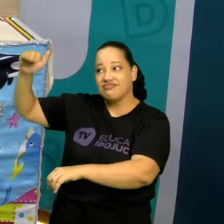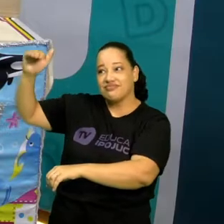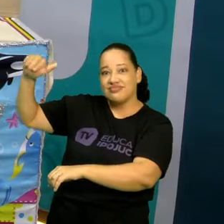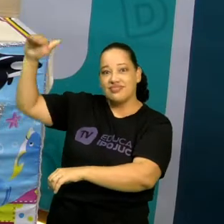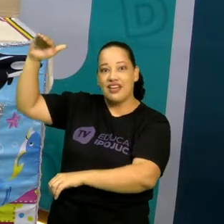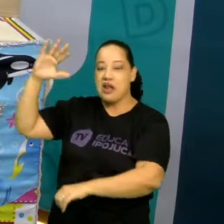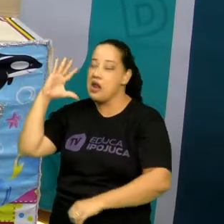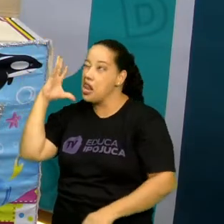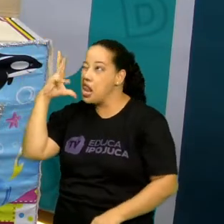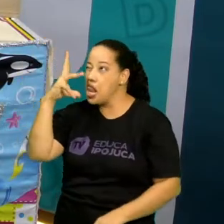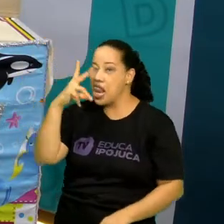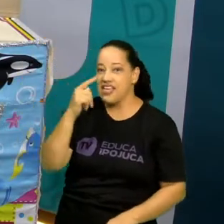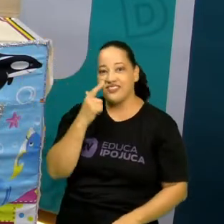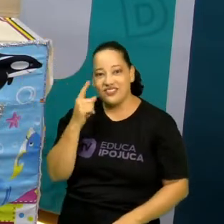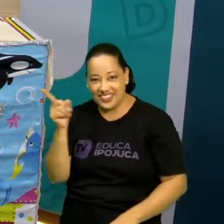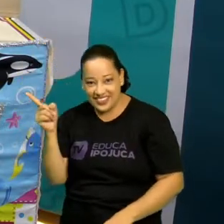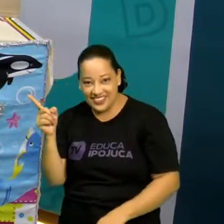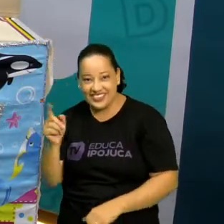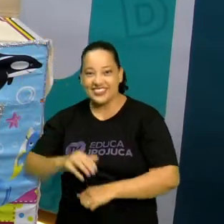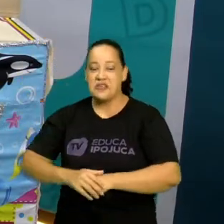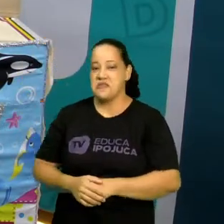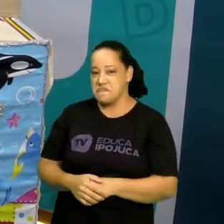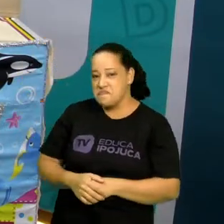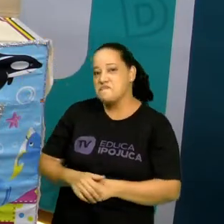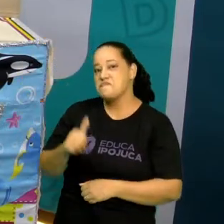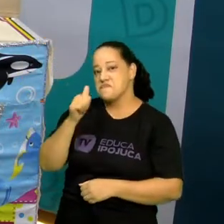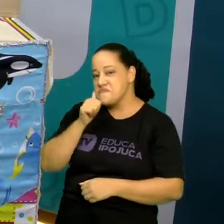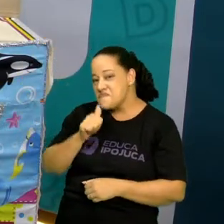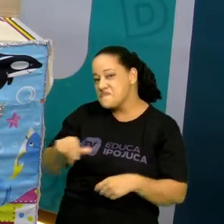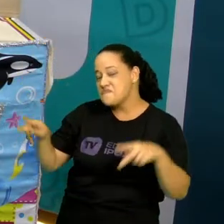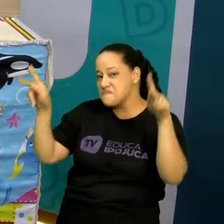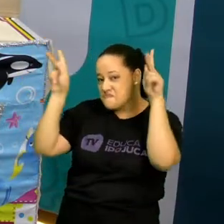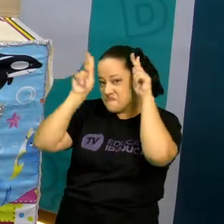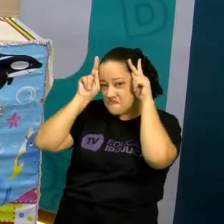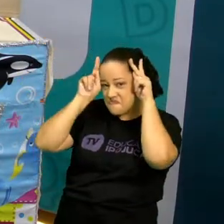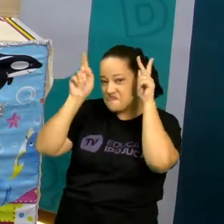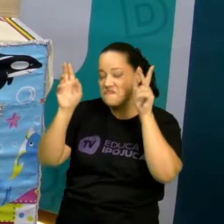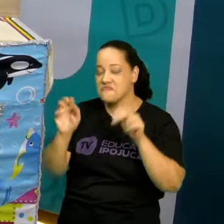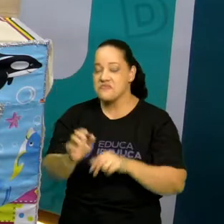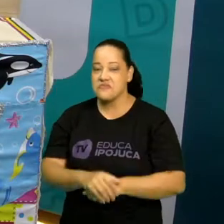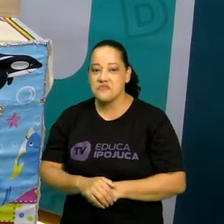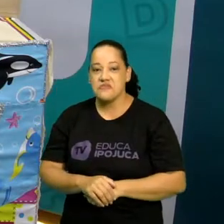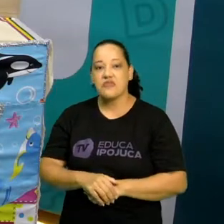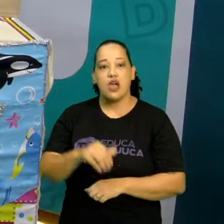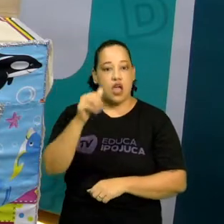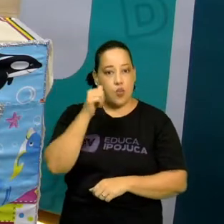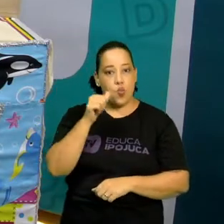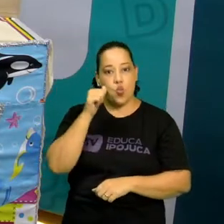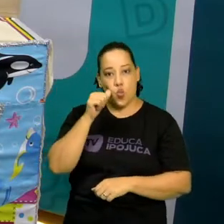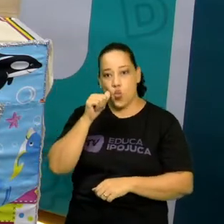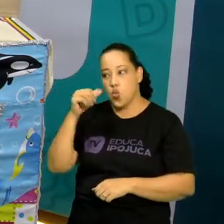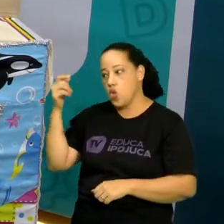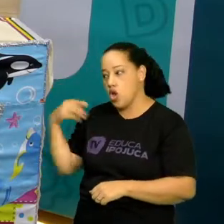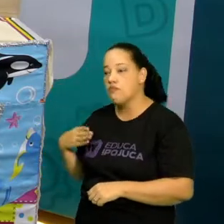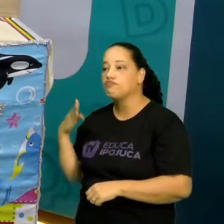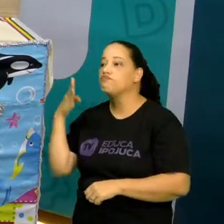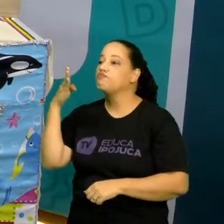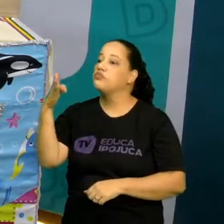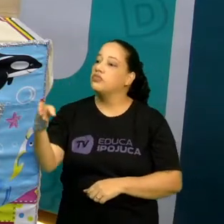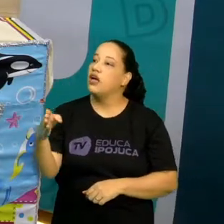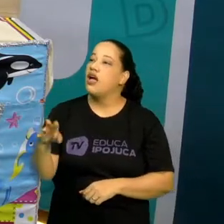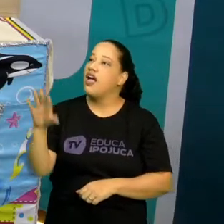francesa e essa senhora todo beijo ia para torre e gritava